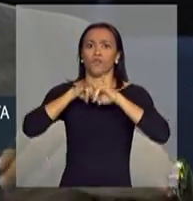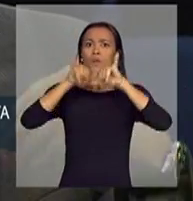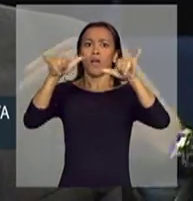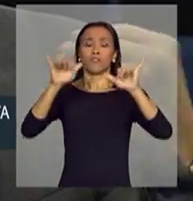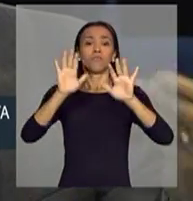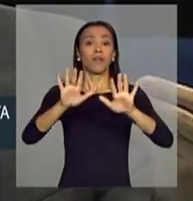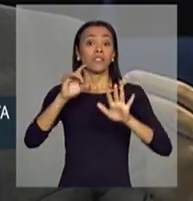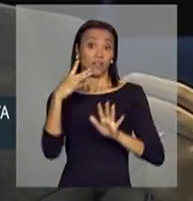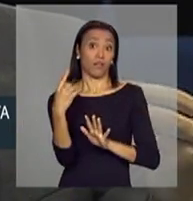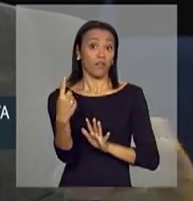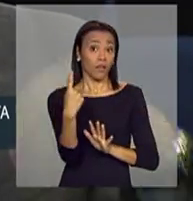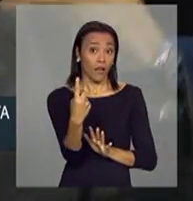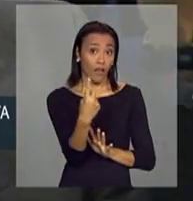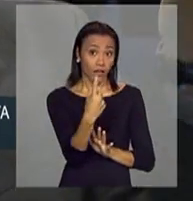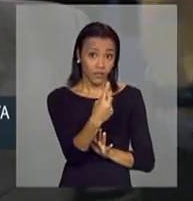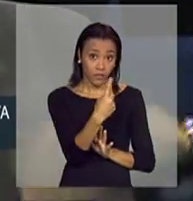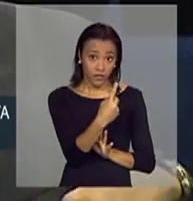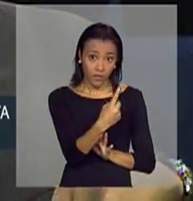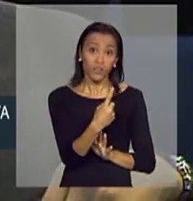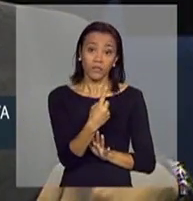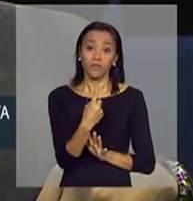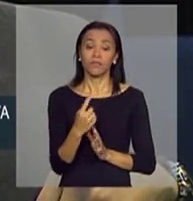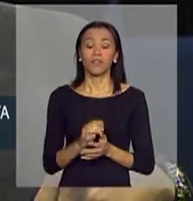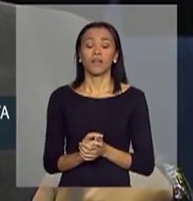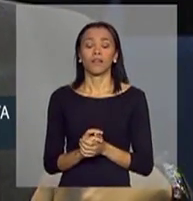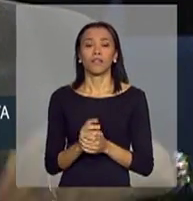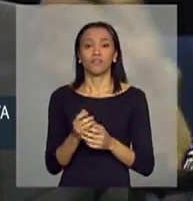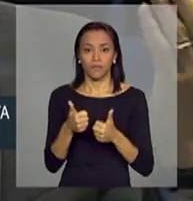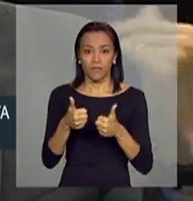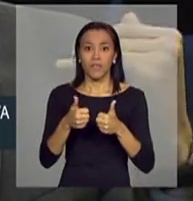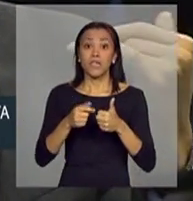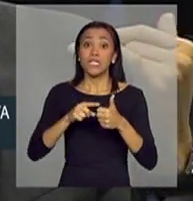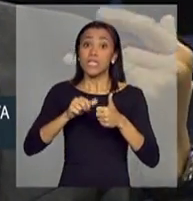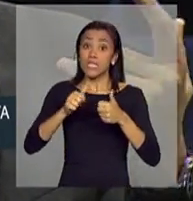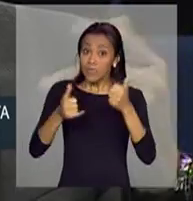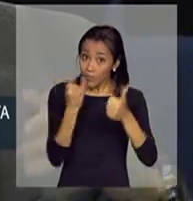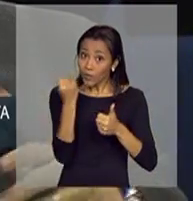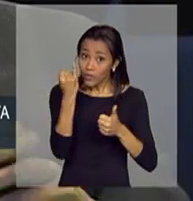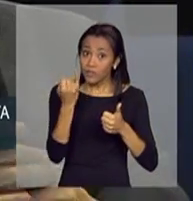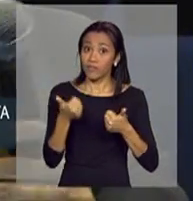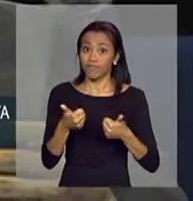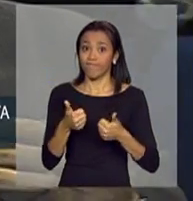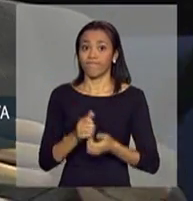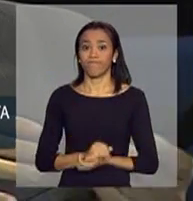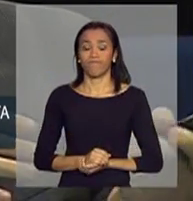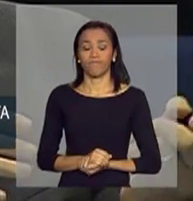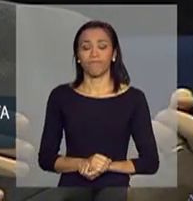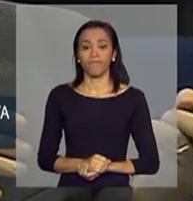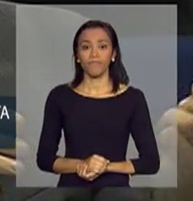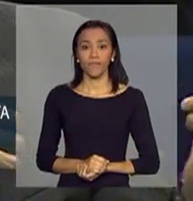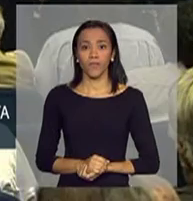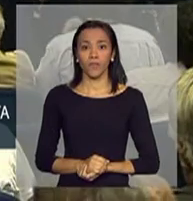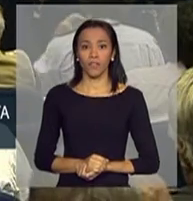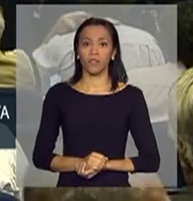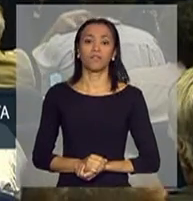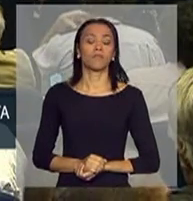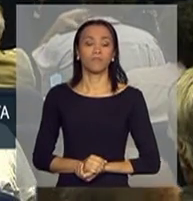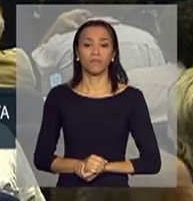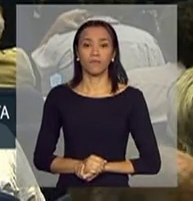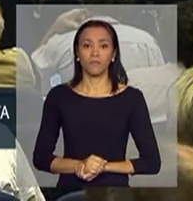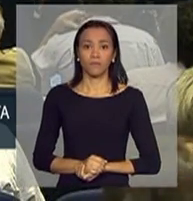torturas, cada um dos desaparecimentos, do Acre até o Rio Grande do Sul? Isso é uma questão importante. Olha, eu só vou falar isso e a Rosa vai falar isso